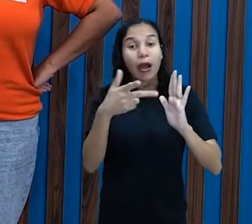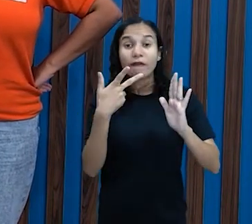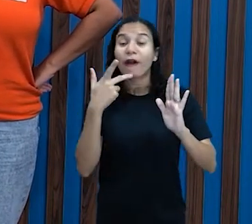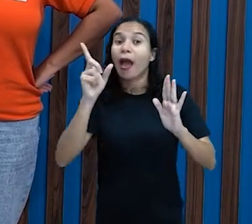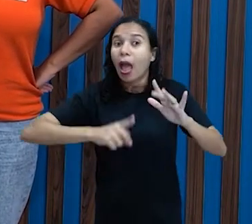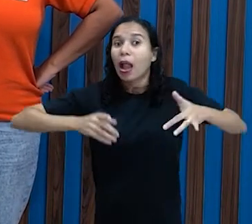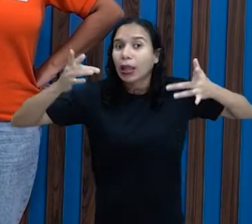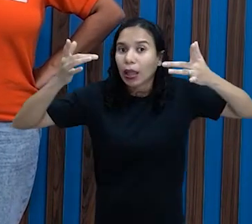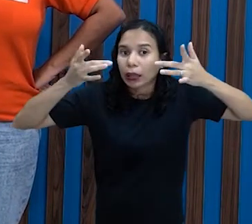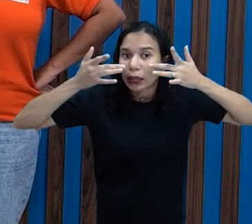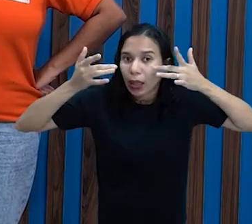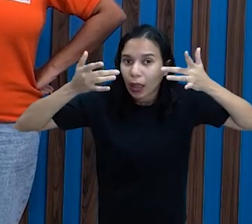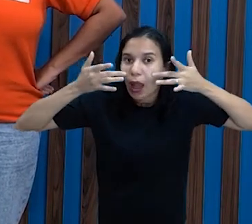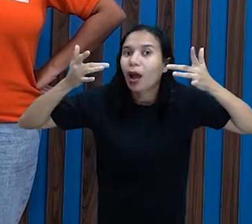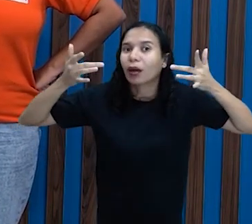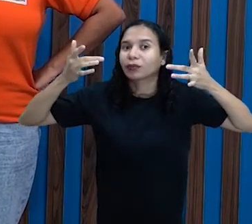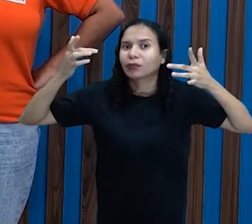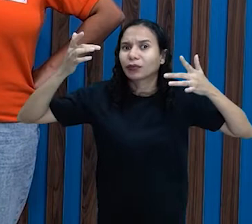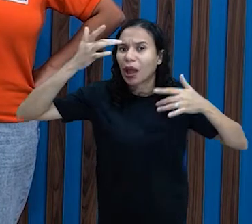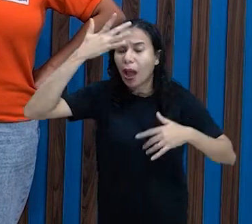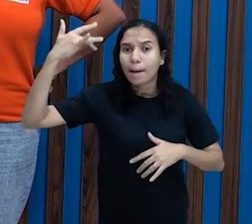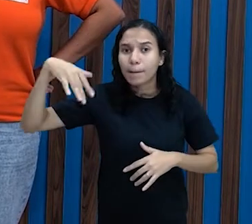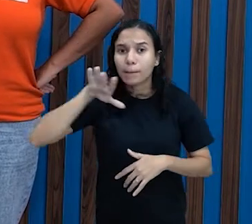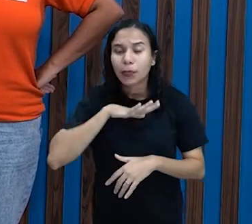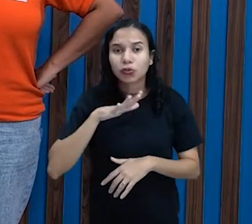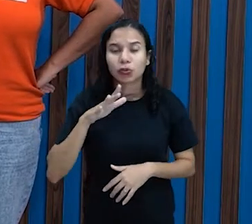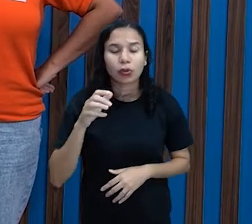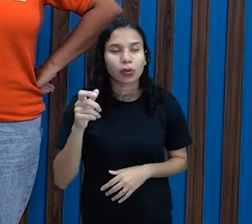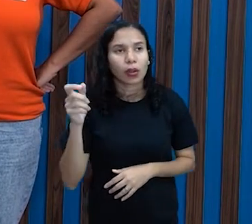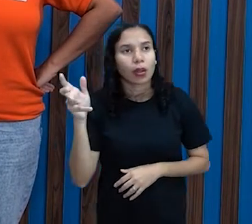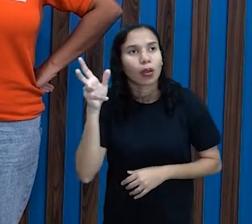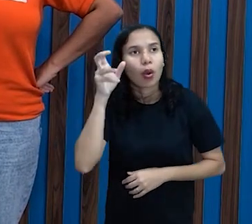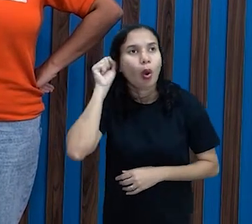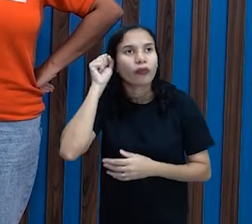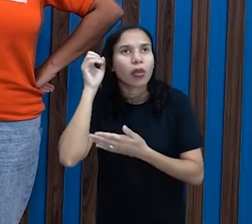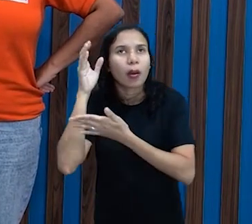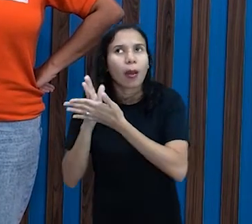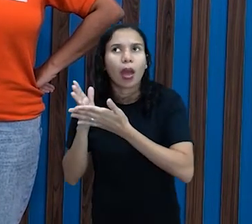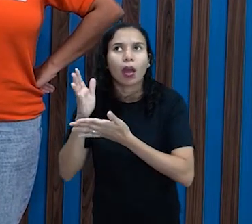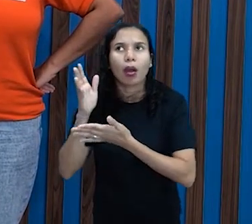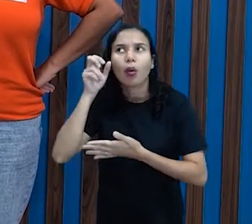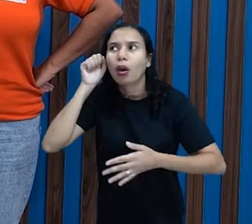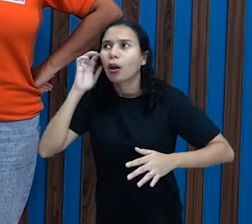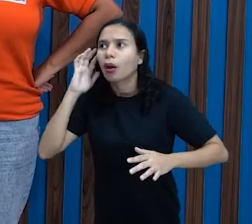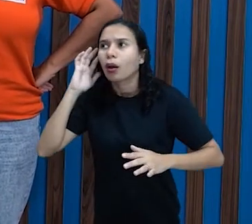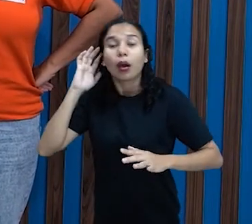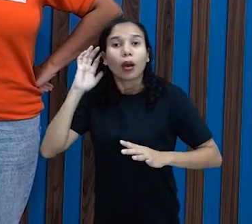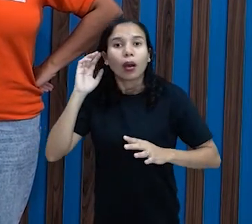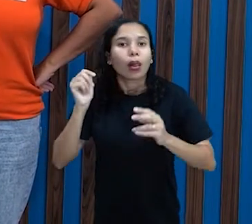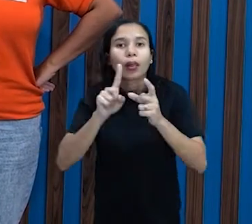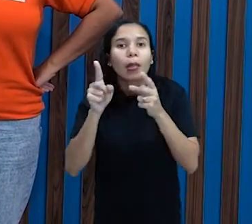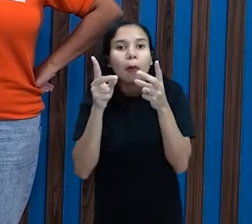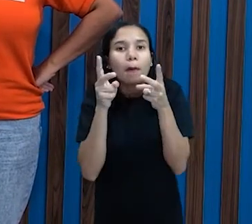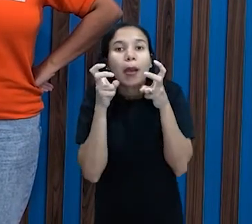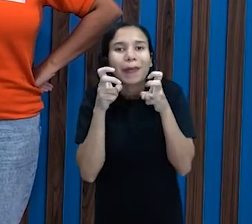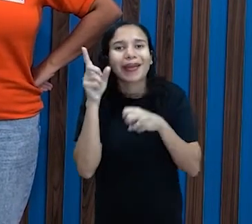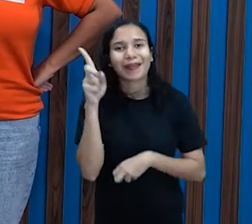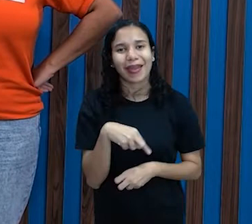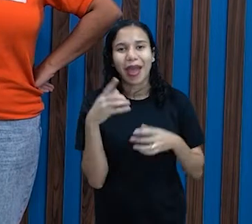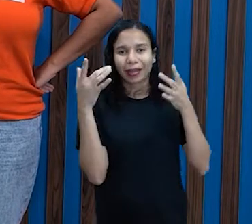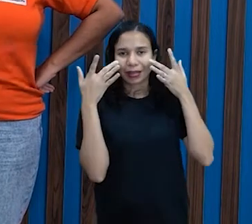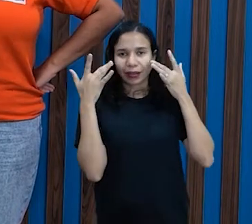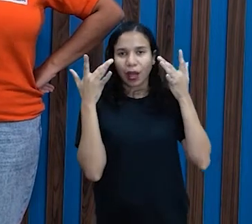dramatização, as pessoas que pegaram a transmissão no meio não ouviram esses avisos. Então, o